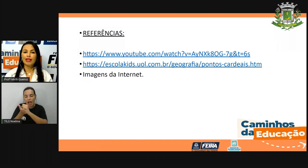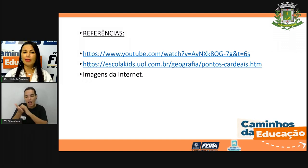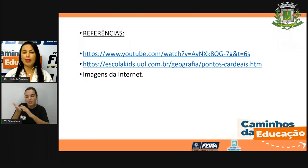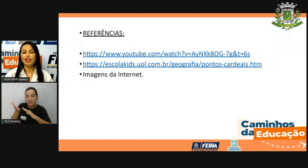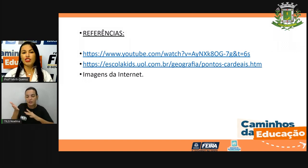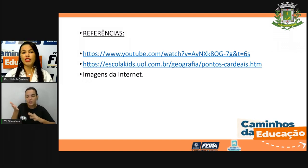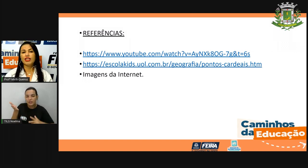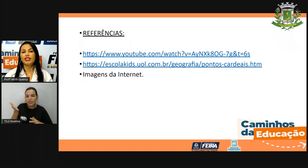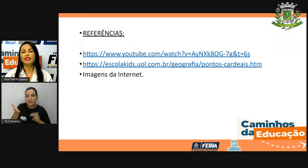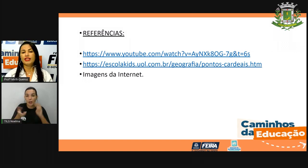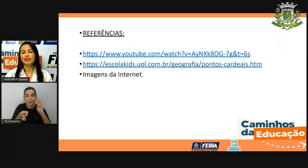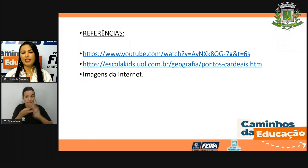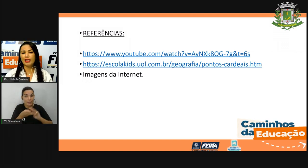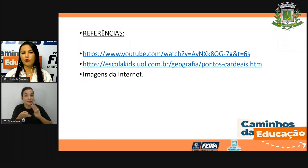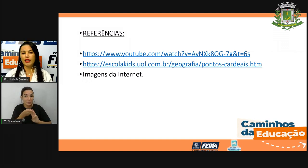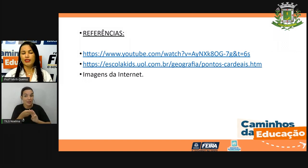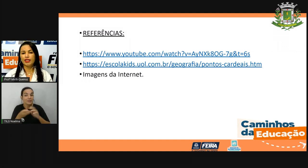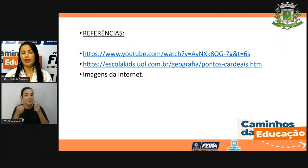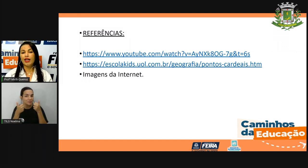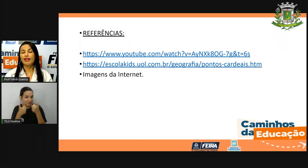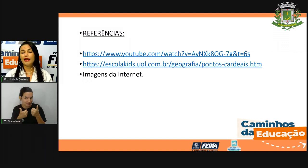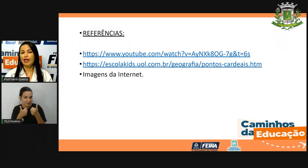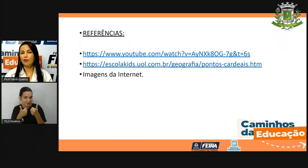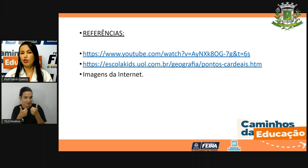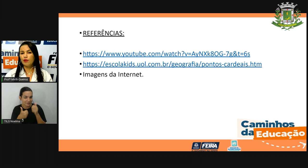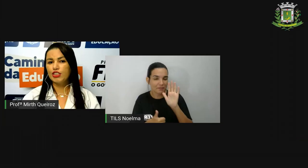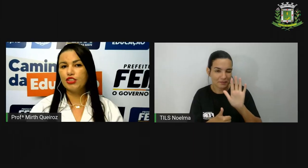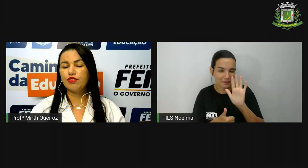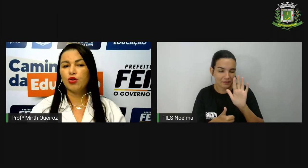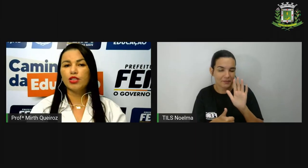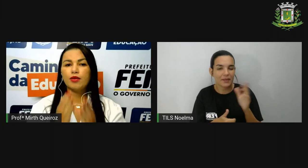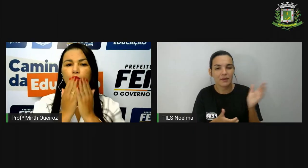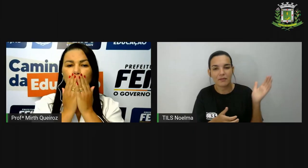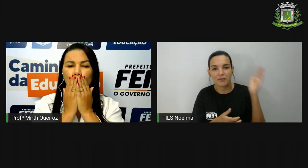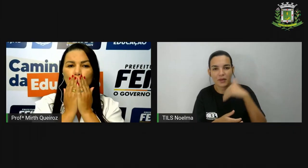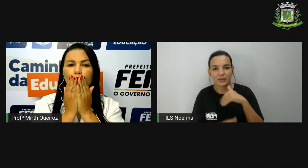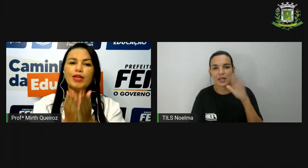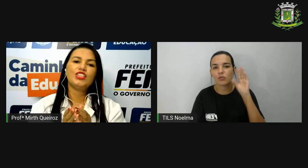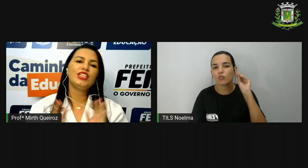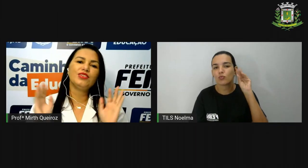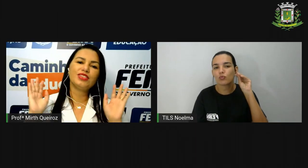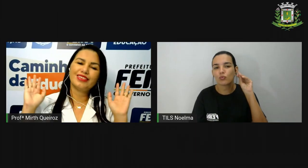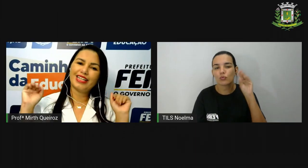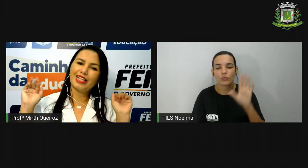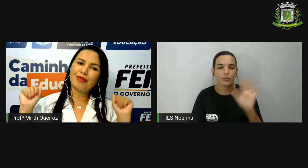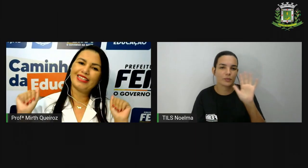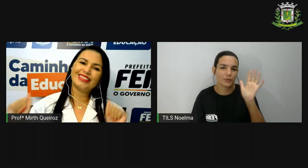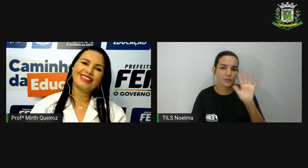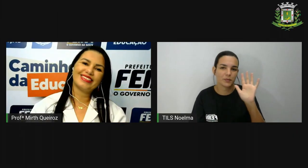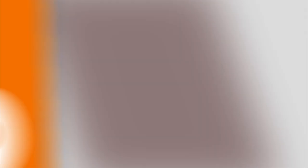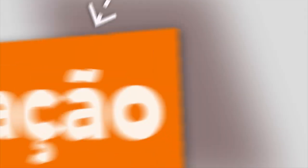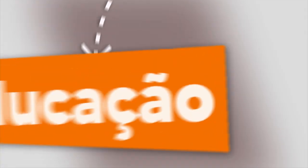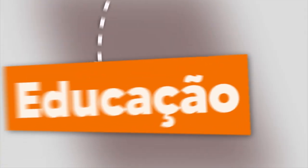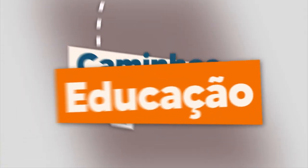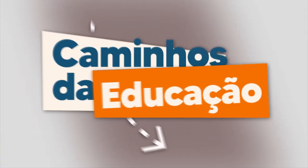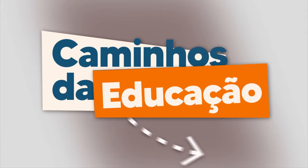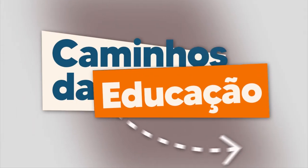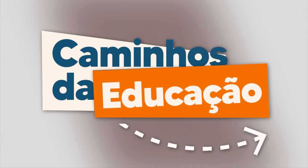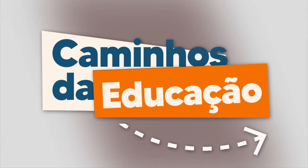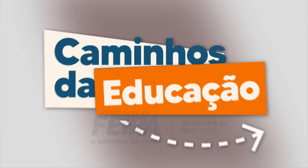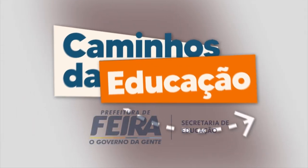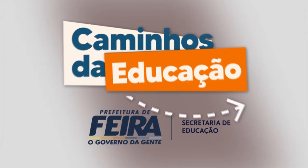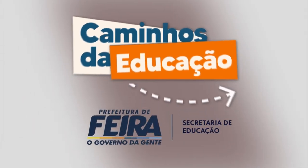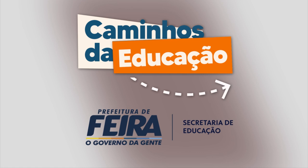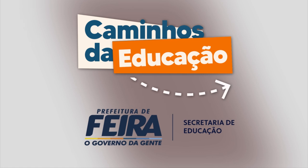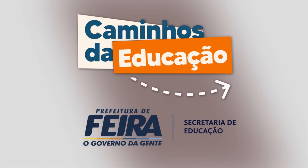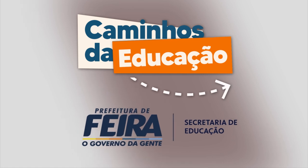de matemática e ciências da natureza. Daqui a pouquinho a gente volta. Beijinhos e até mais. Tchau.